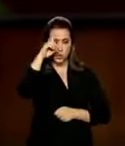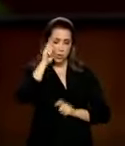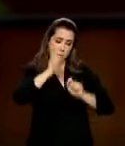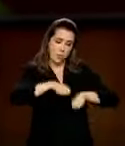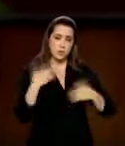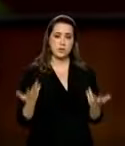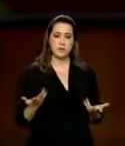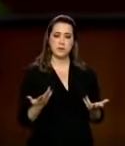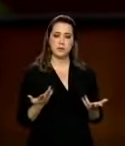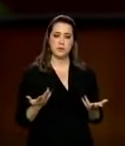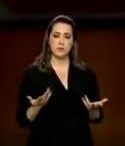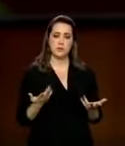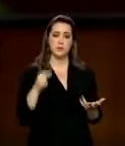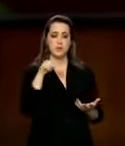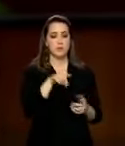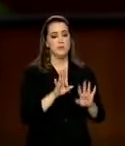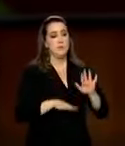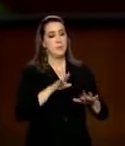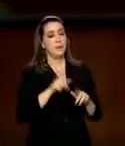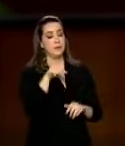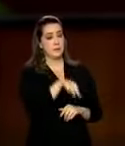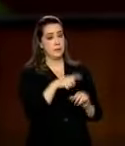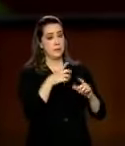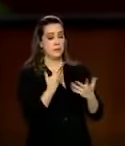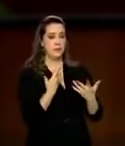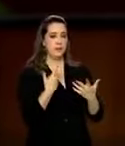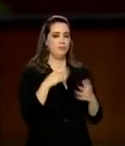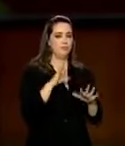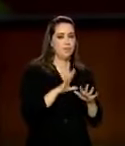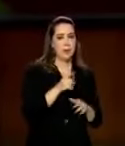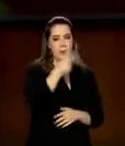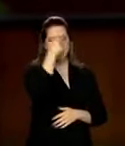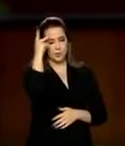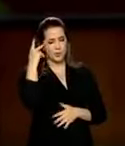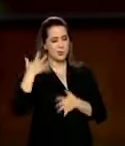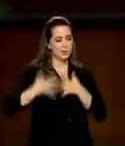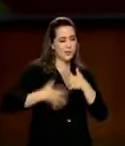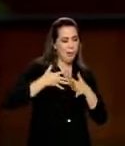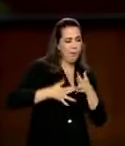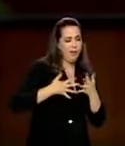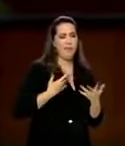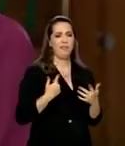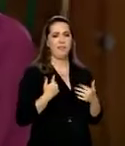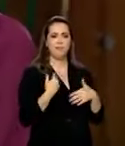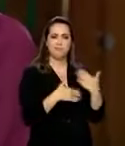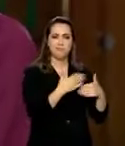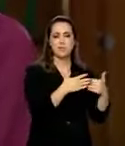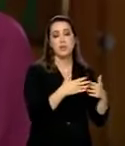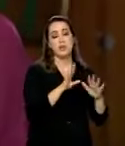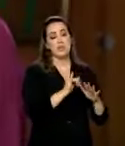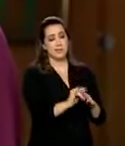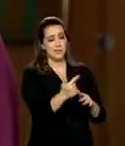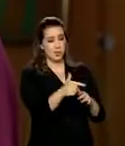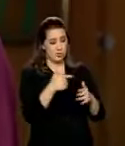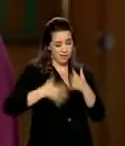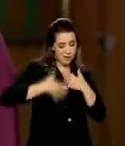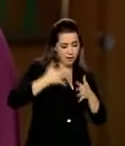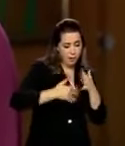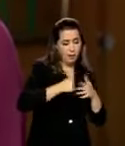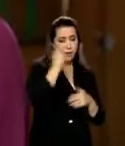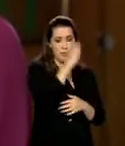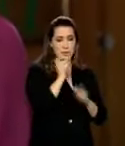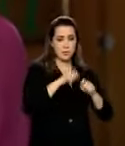em Brasília, uma outra autoridade não nos atrapalhasse, o Brasil estaria muito melhor. Presidente, vamos mudar um pouquinho de assunto, vamos falar sobre a